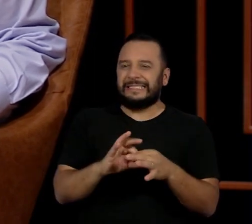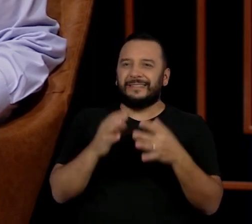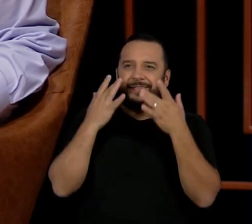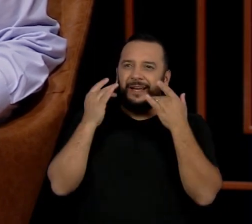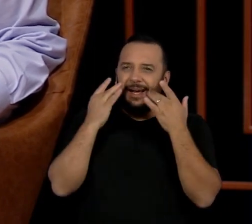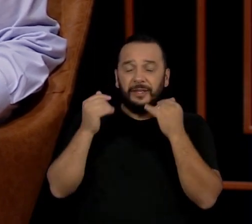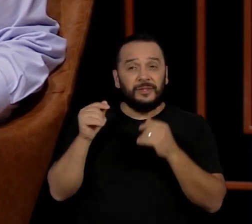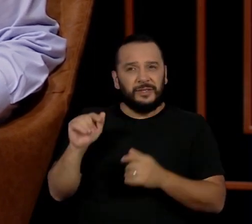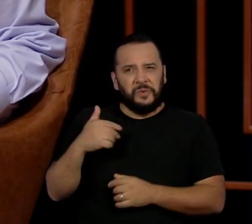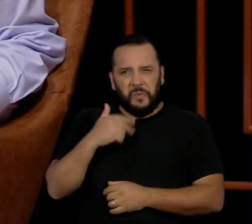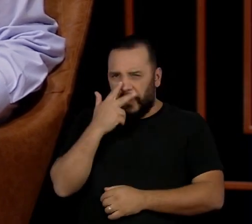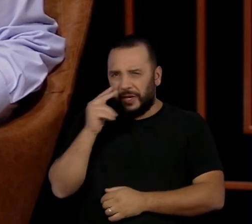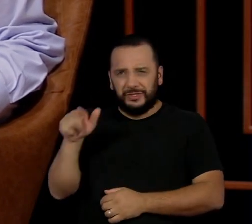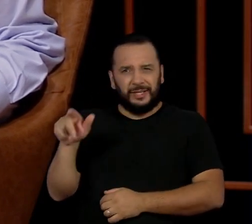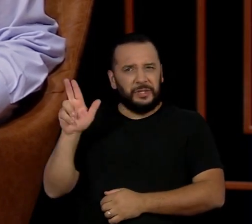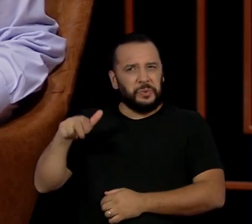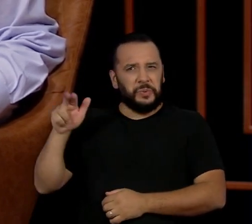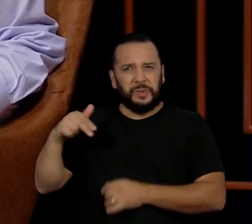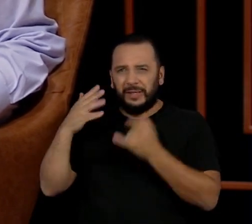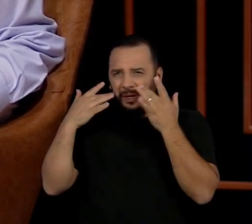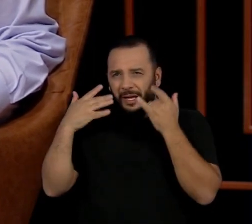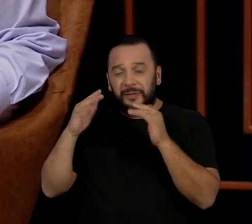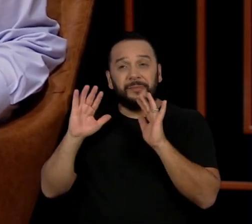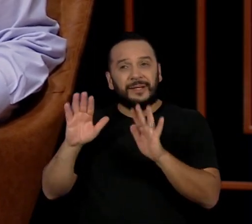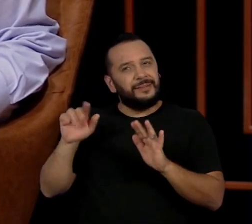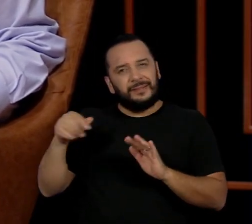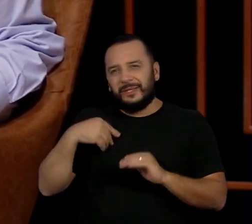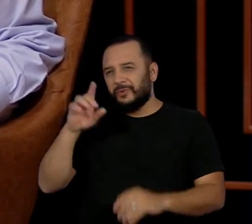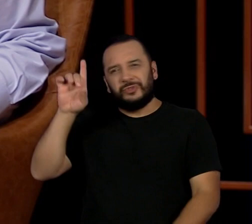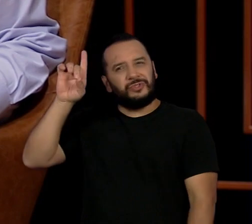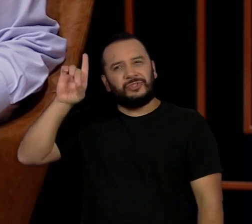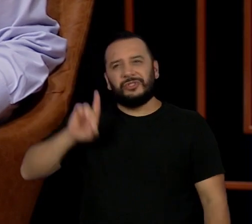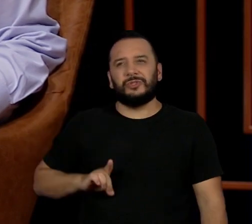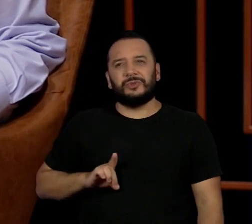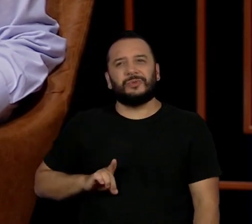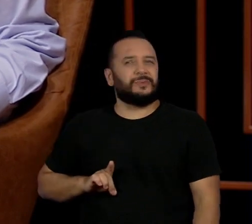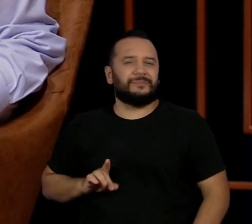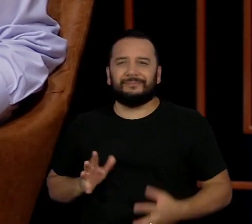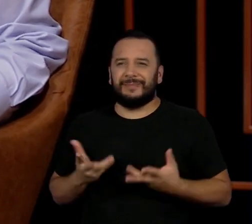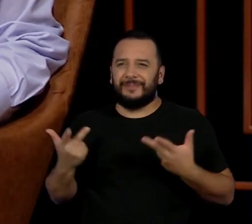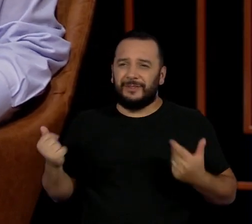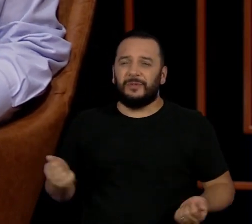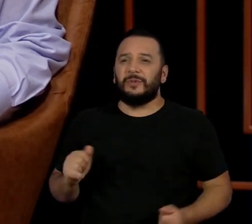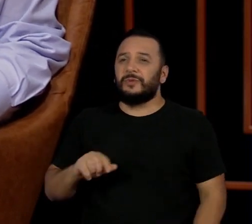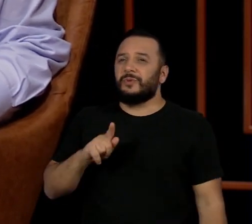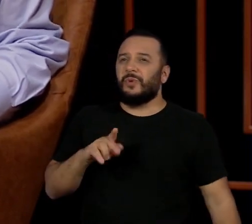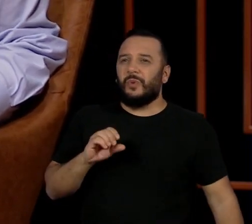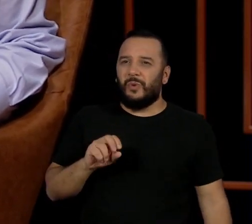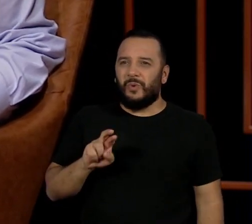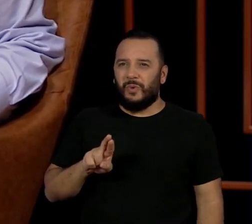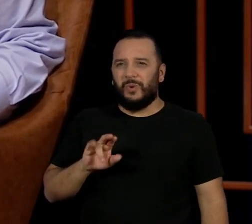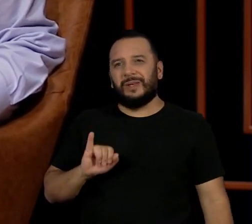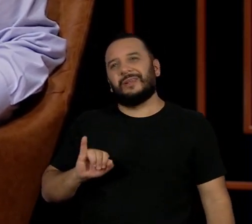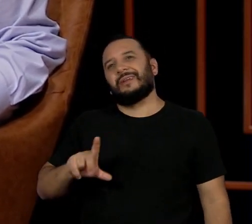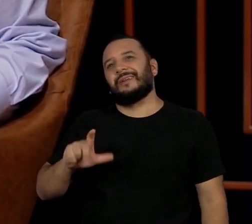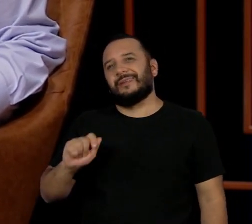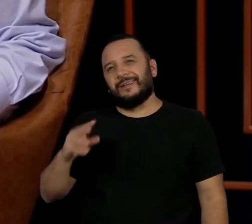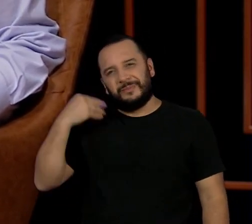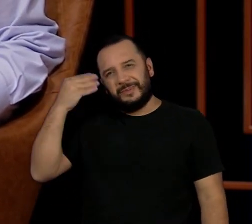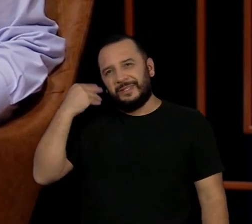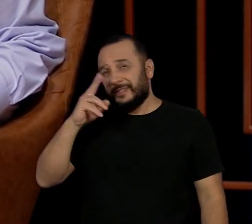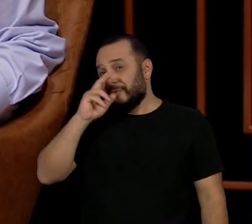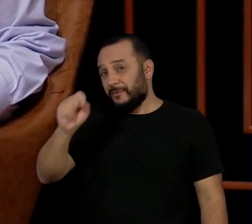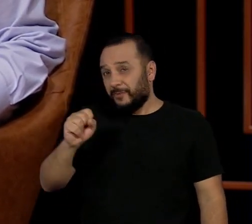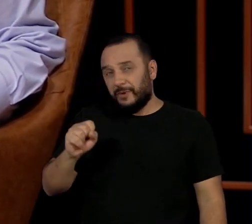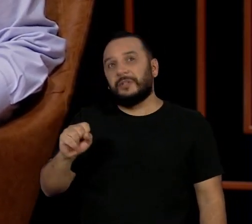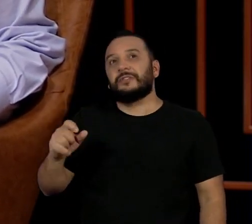fez teatro, mas é um diretor, assim, incrível, incrível. O Gorila foi uma experiência muito forte, adaptada